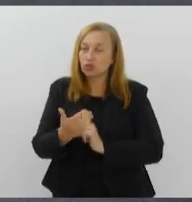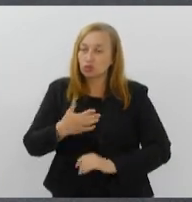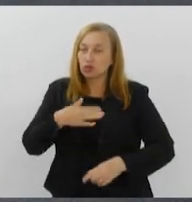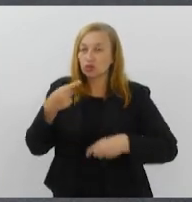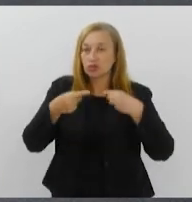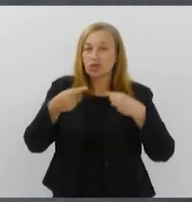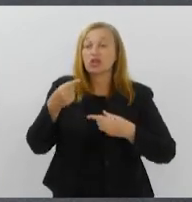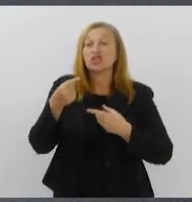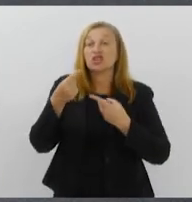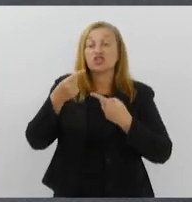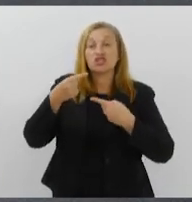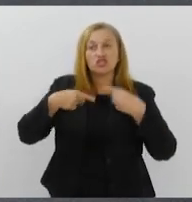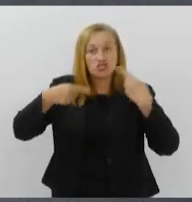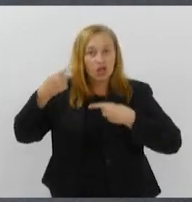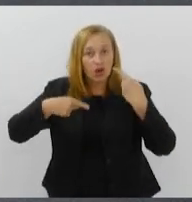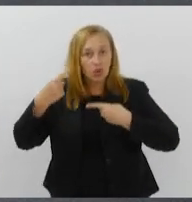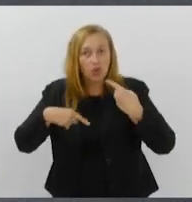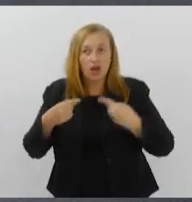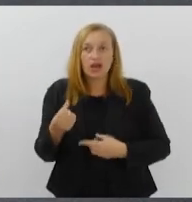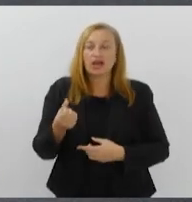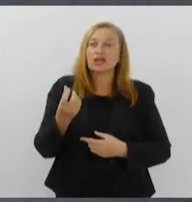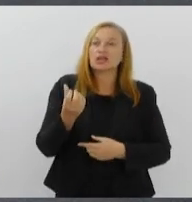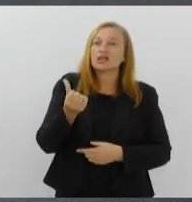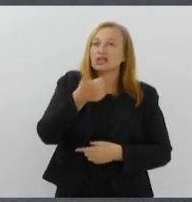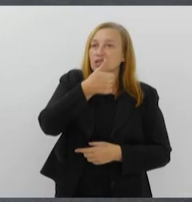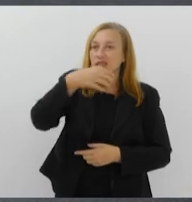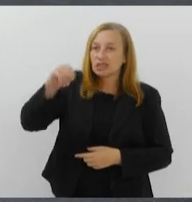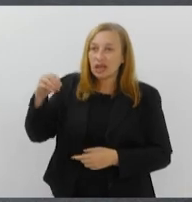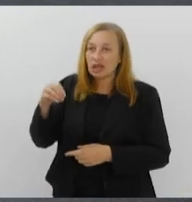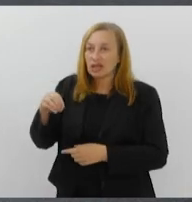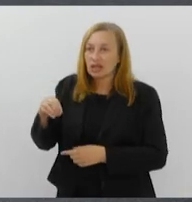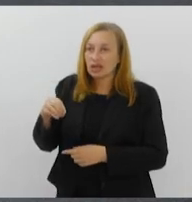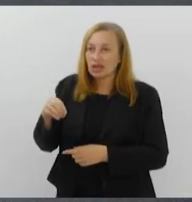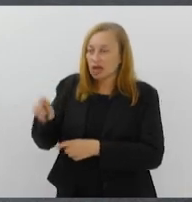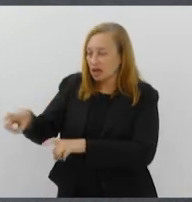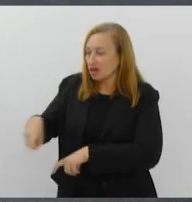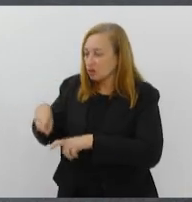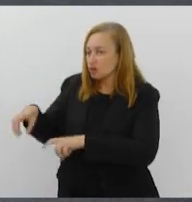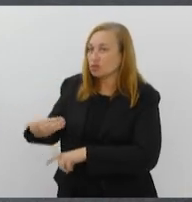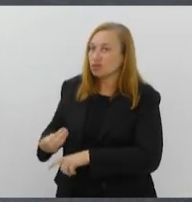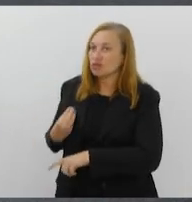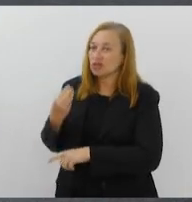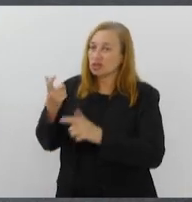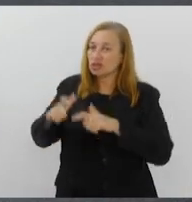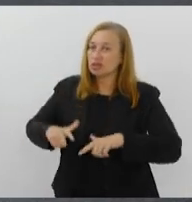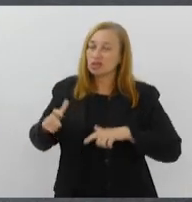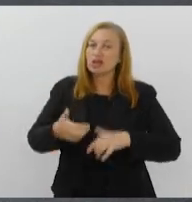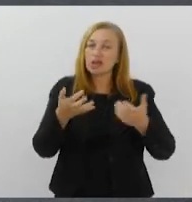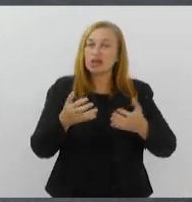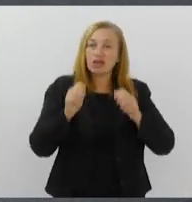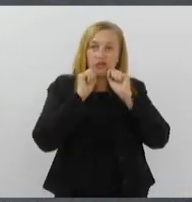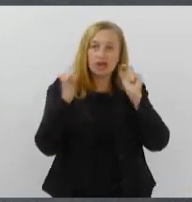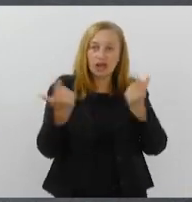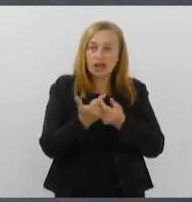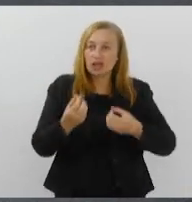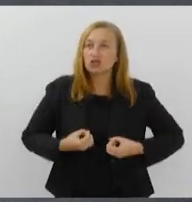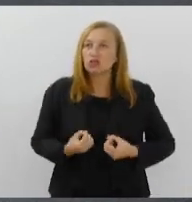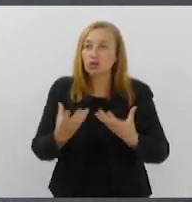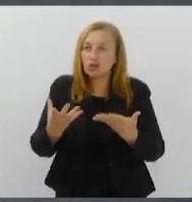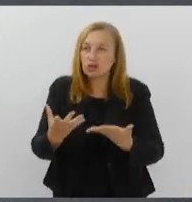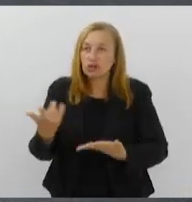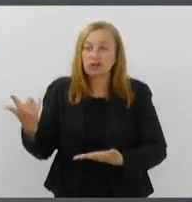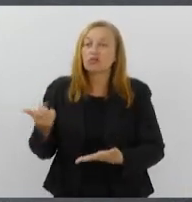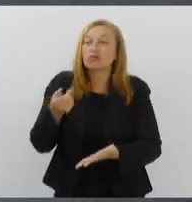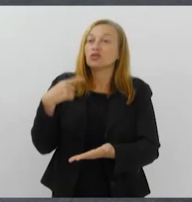dialogar com esses cerca de 100 agricultores que estão aqui presentes. E quero dizer que, além de fazer essa doação, a gente